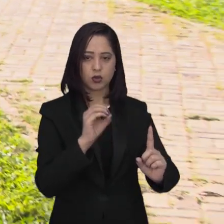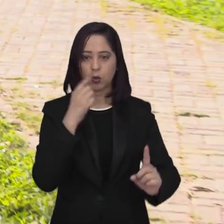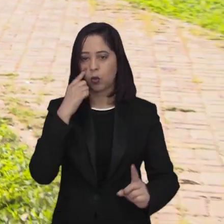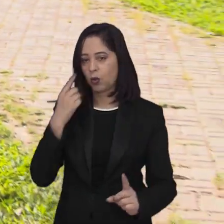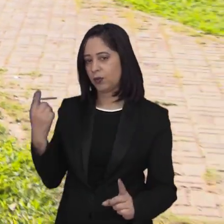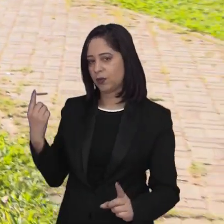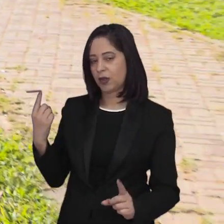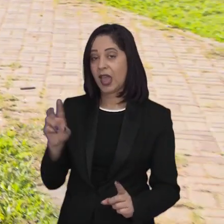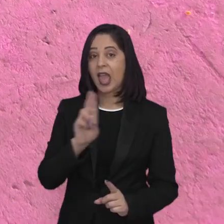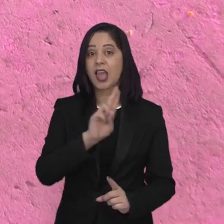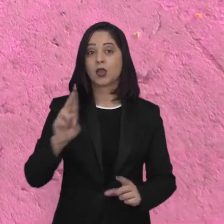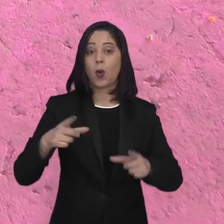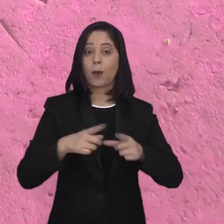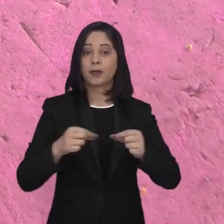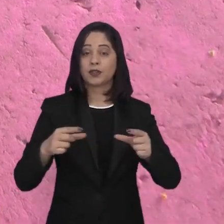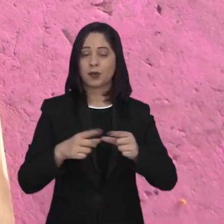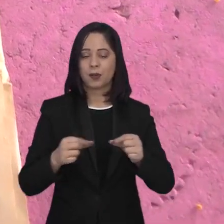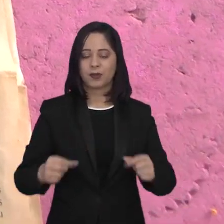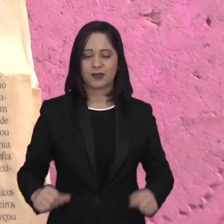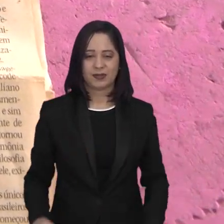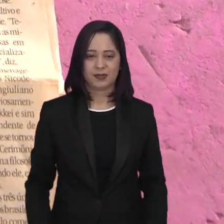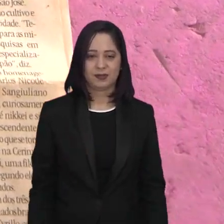São José no coração.